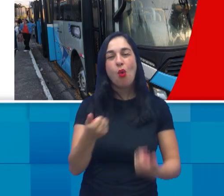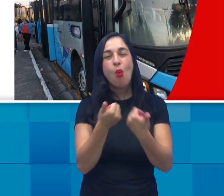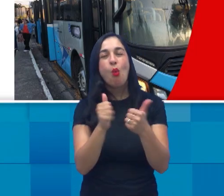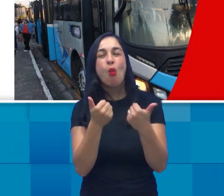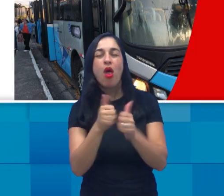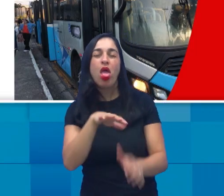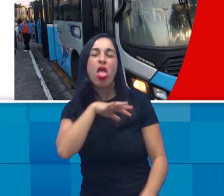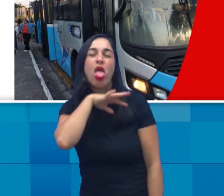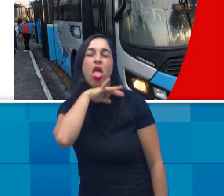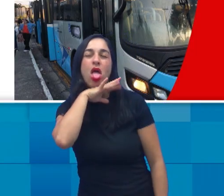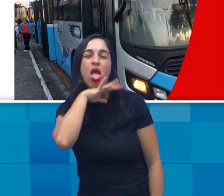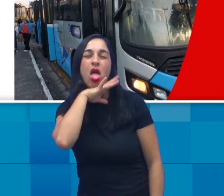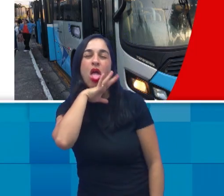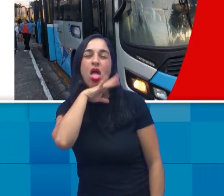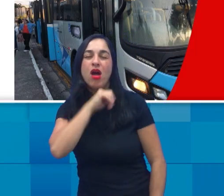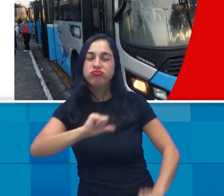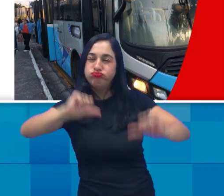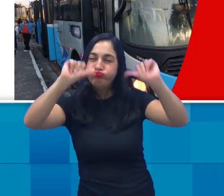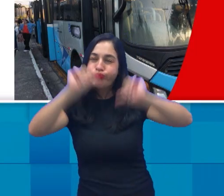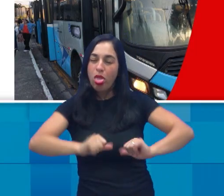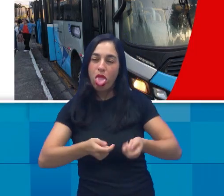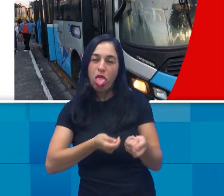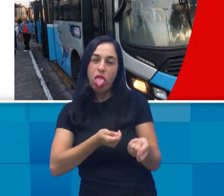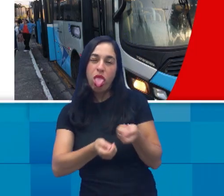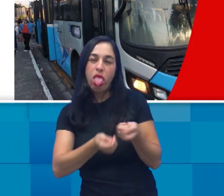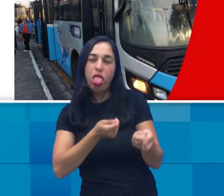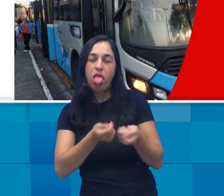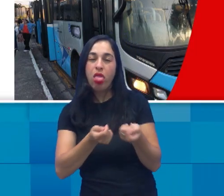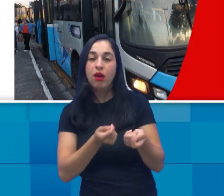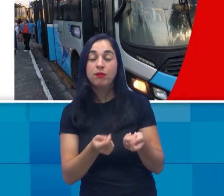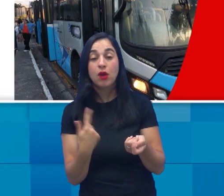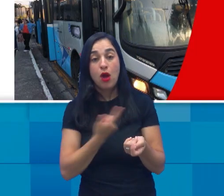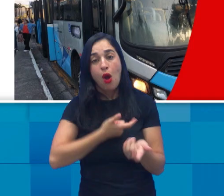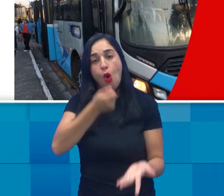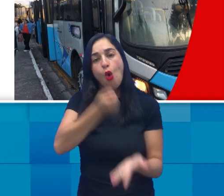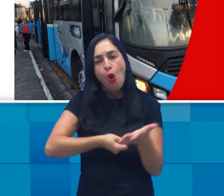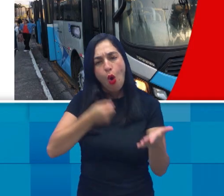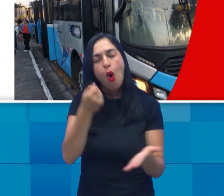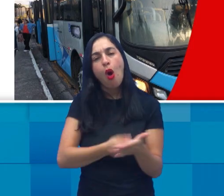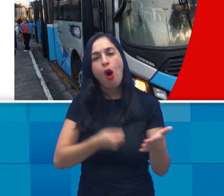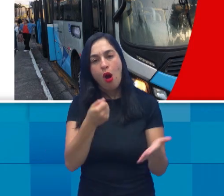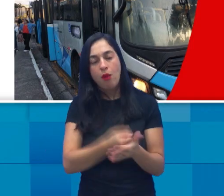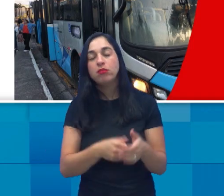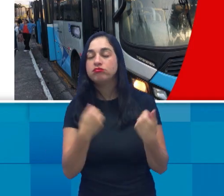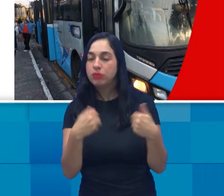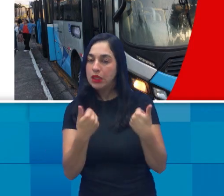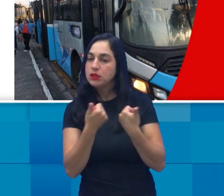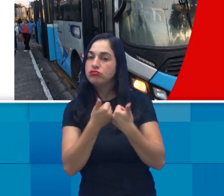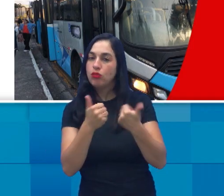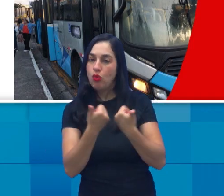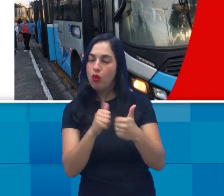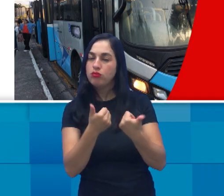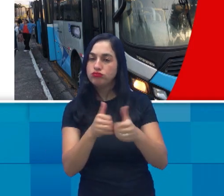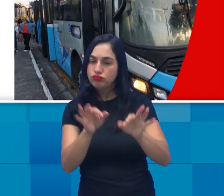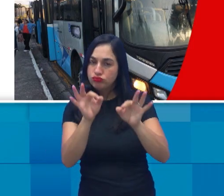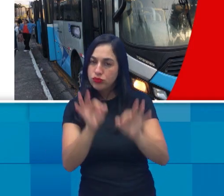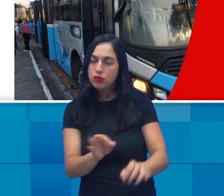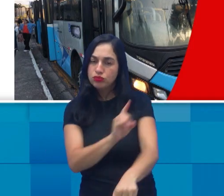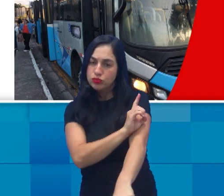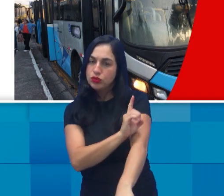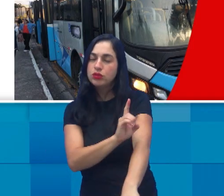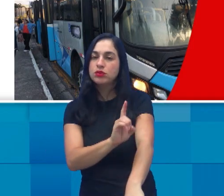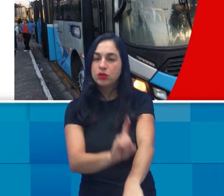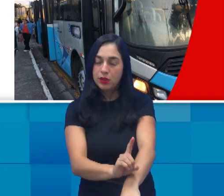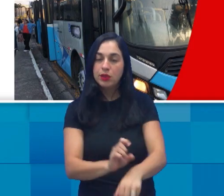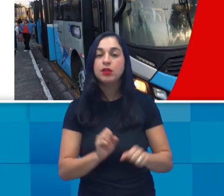má gestão. Nós vamos continuar cobrando dignidade para o transporte coletivo público de verdade. E lá